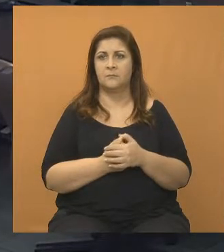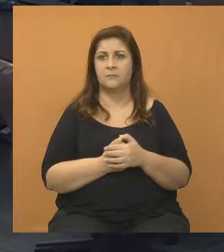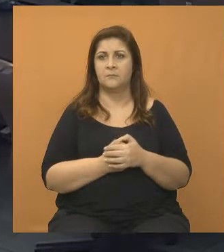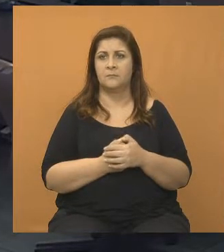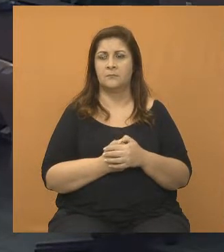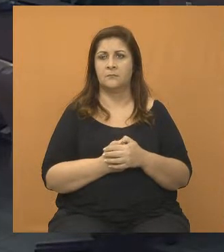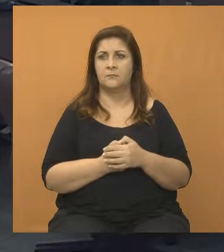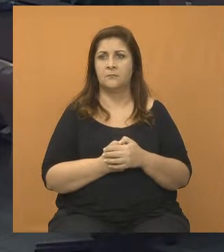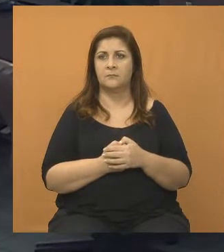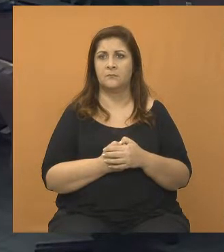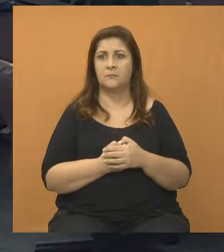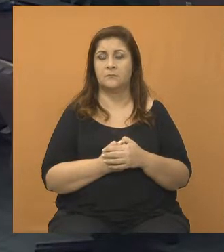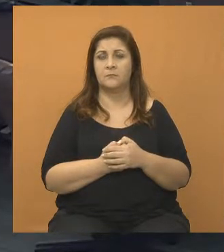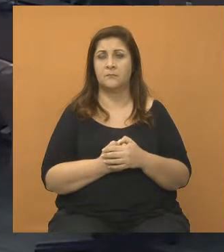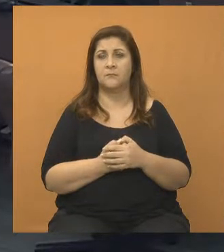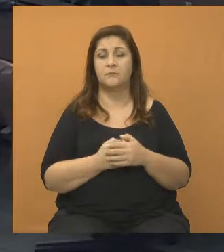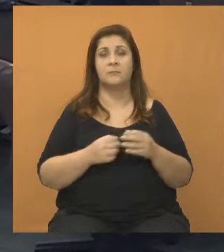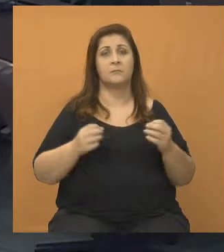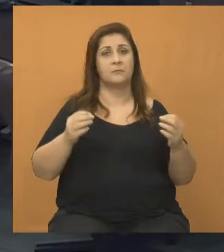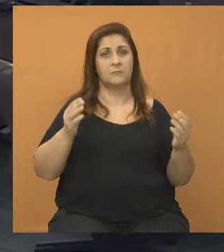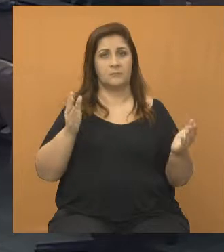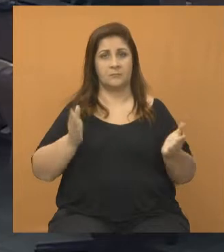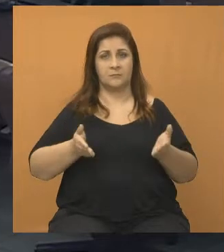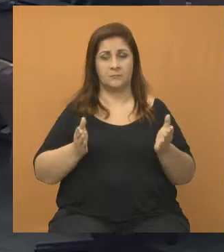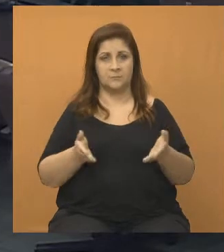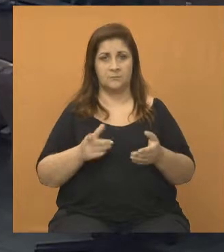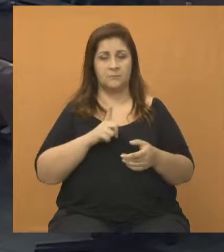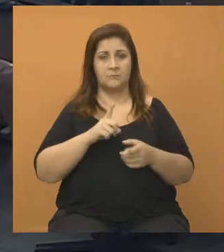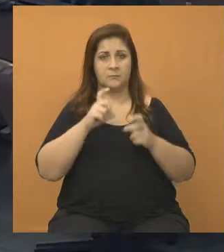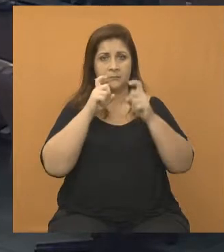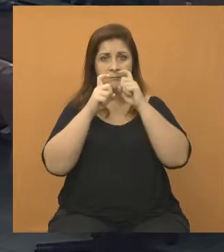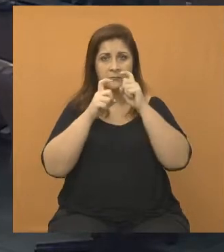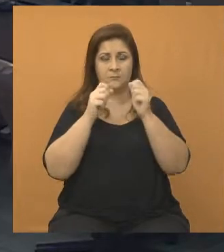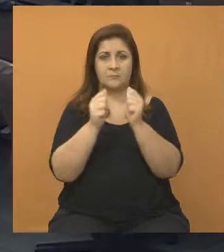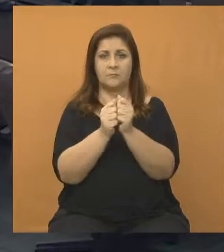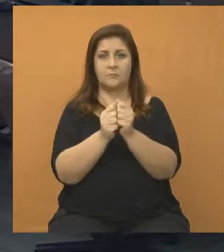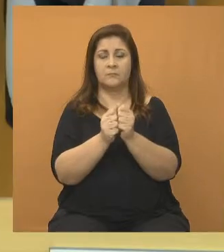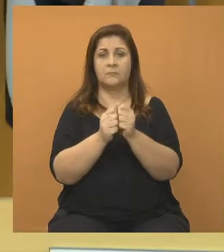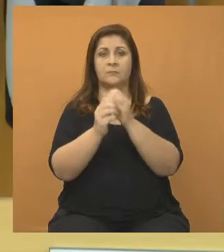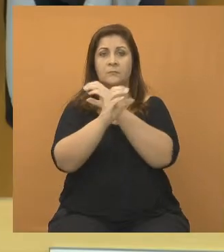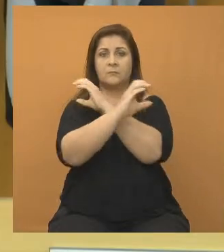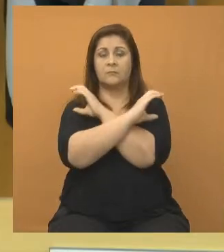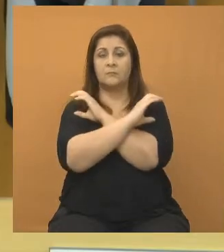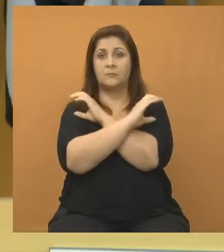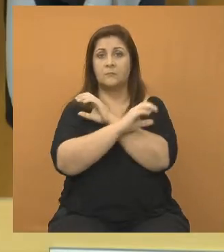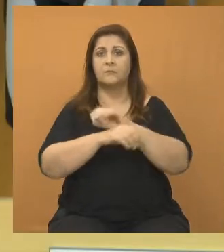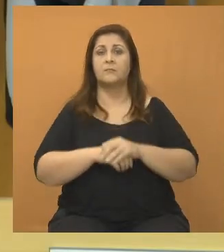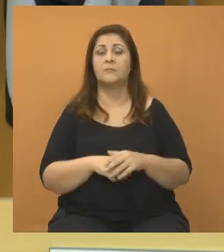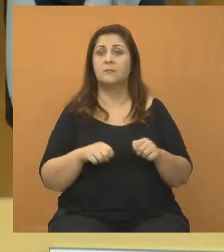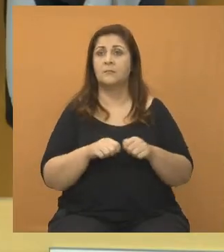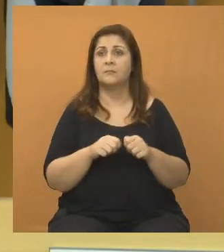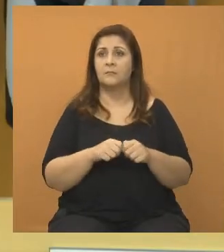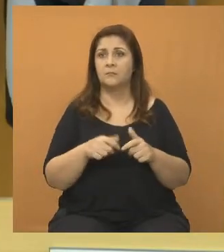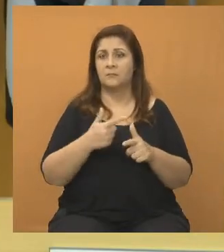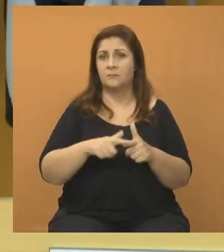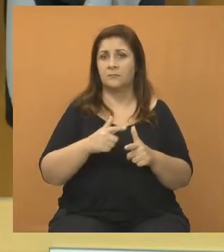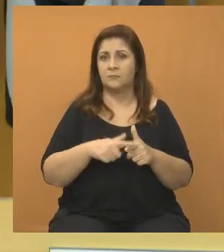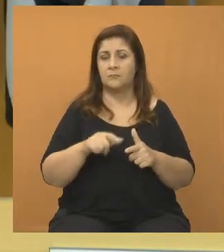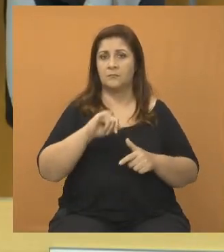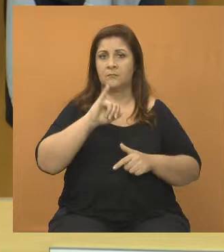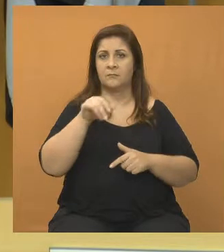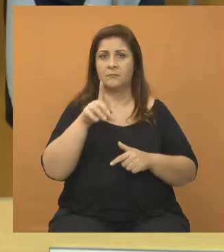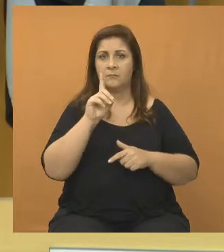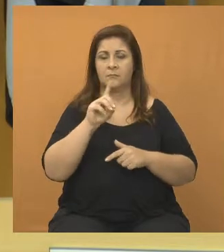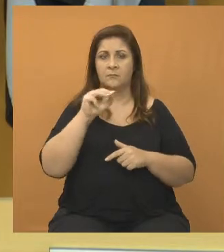e a gente, inclusive hoje estava em reunião com a Caixa para o financiamento do Jardim do